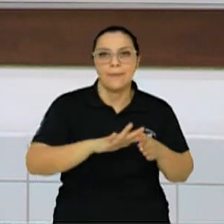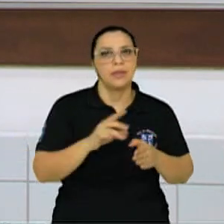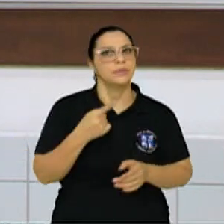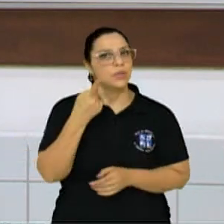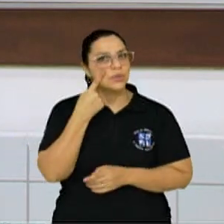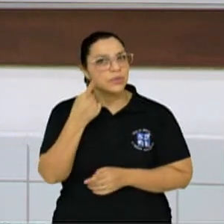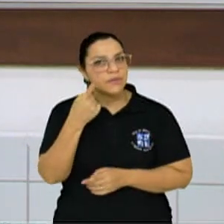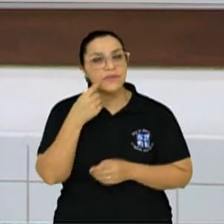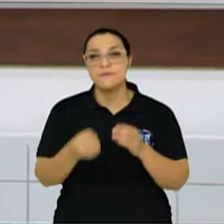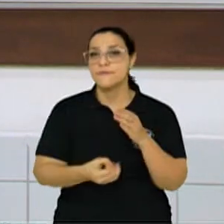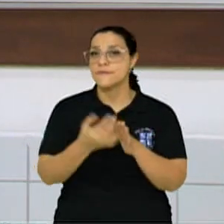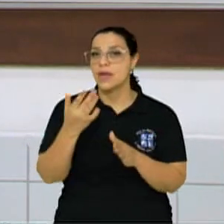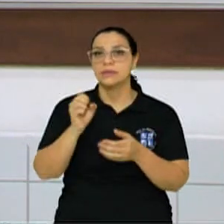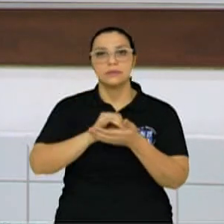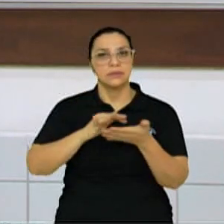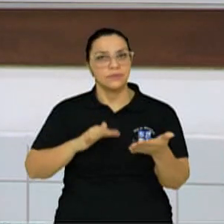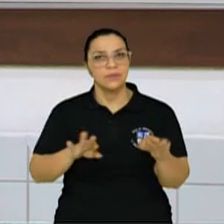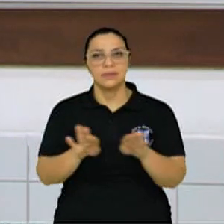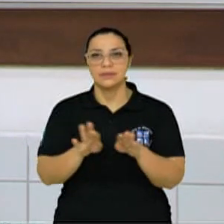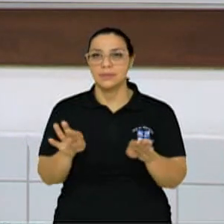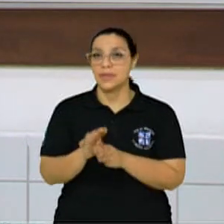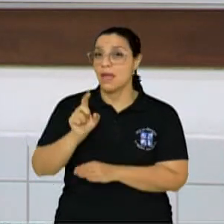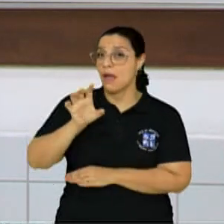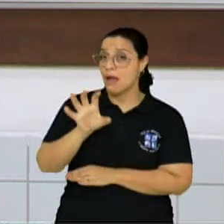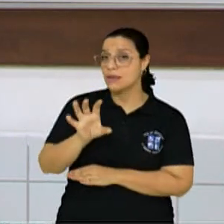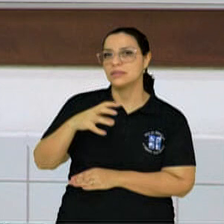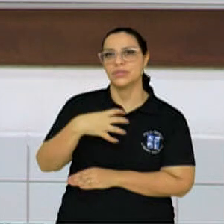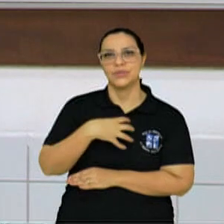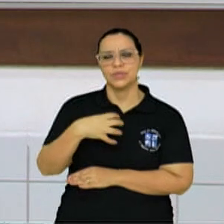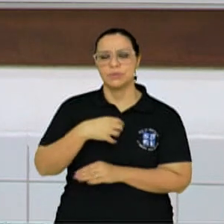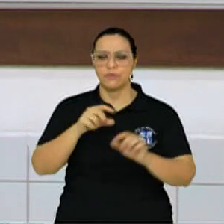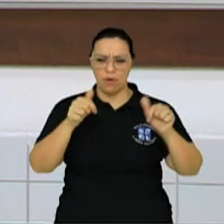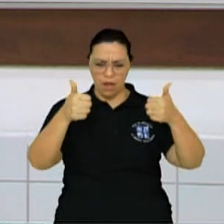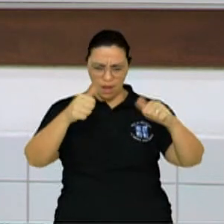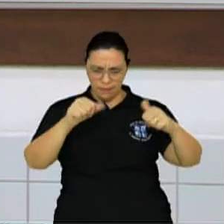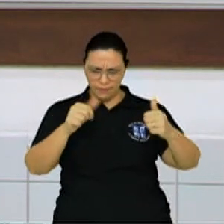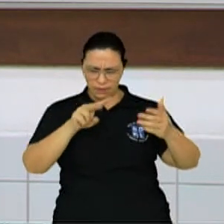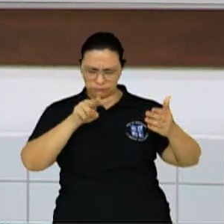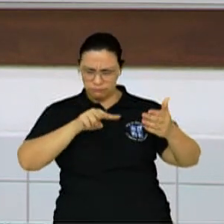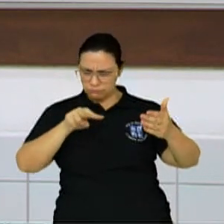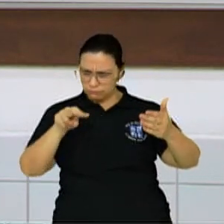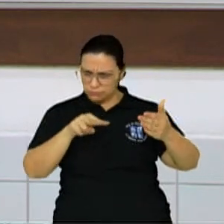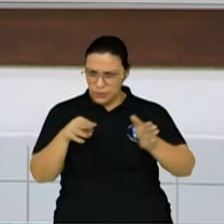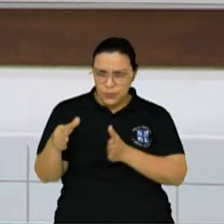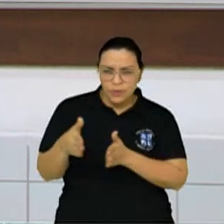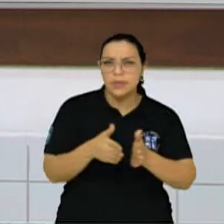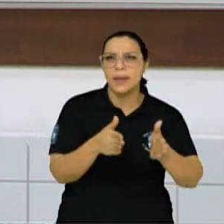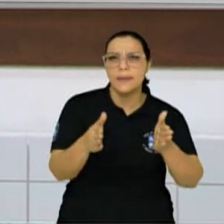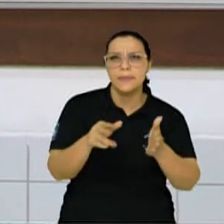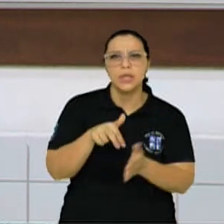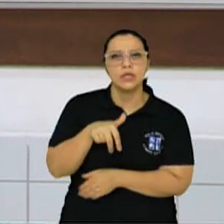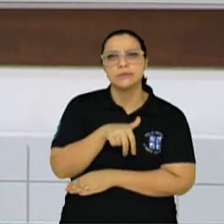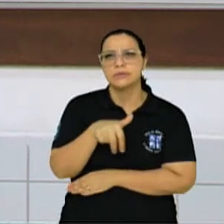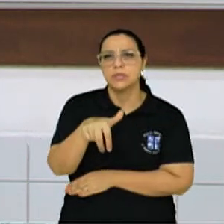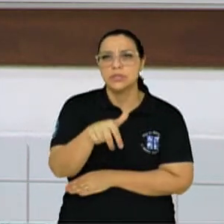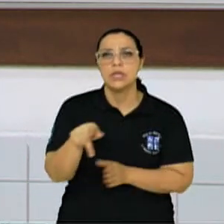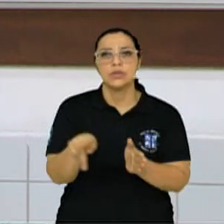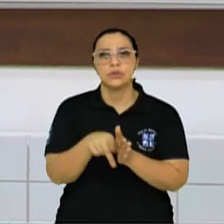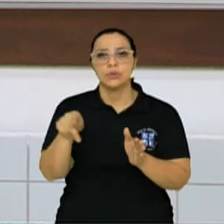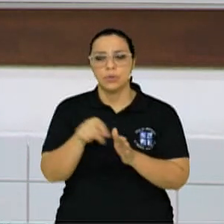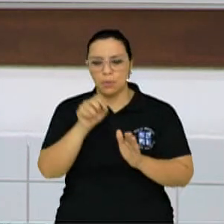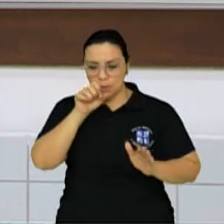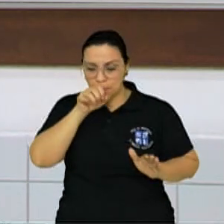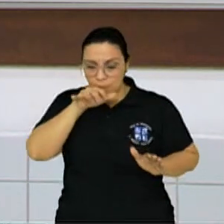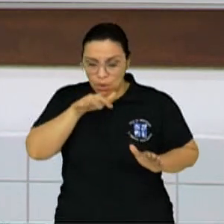já vi vários exercícios a respeito de interpretação de trajetos, trajetórias, projeções